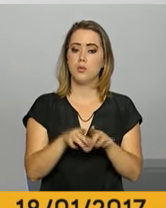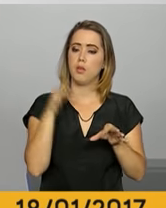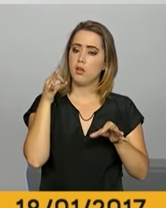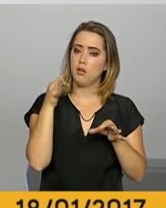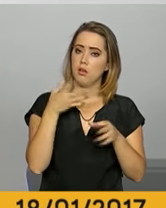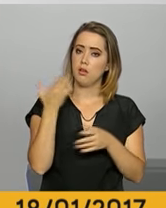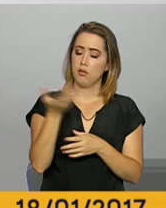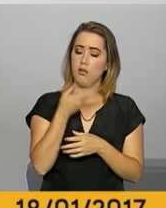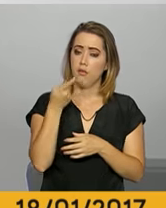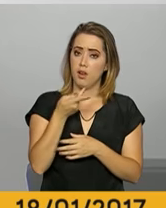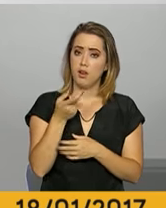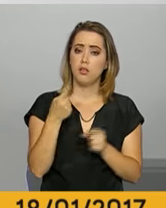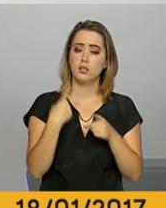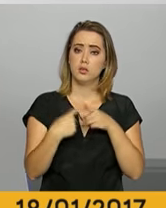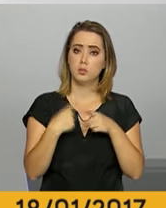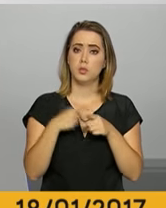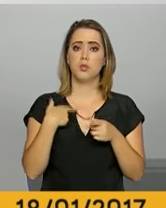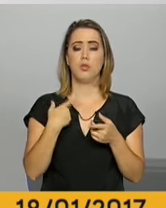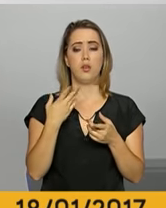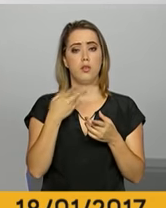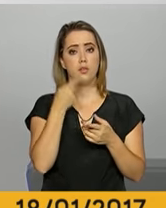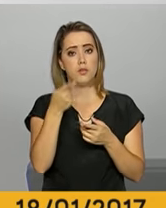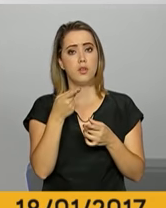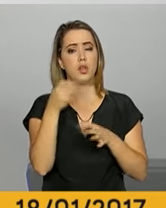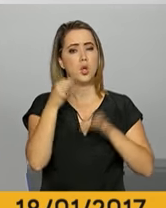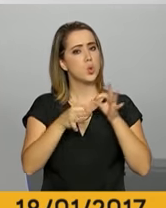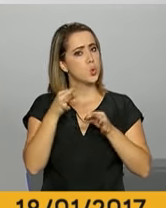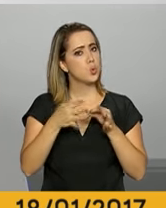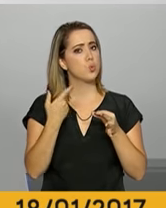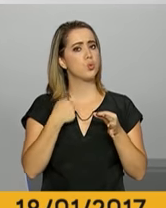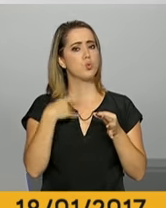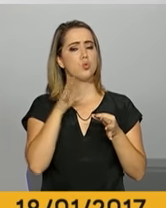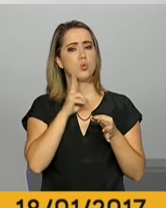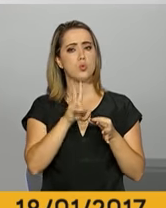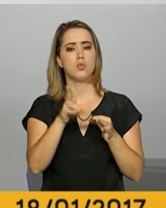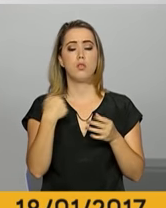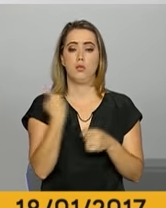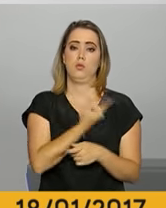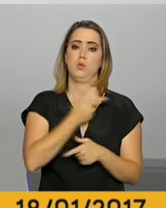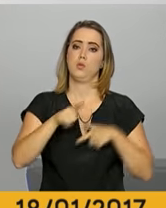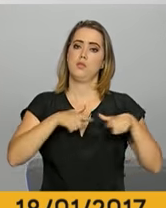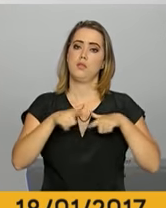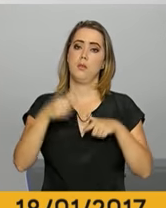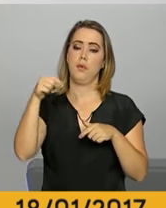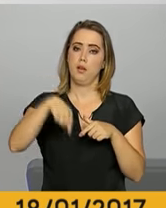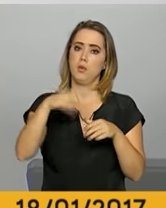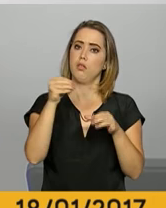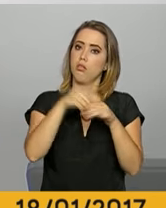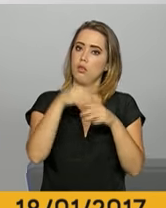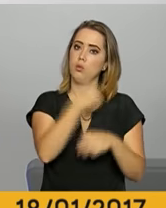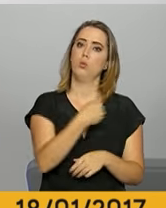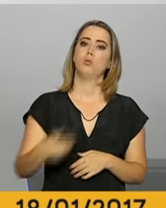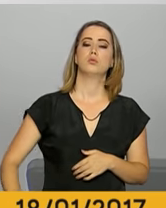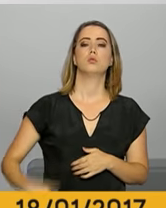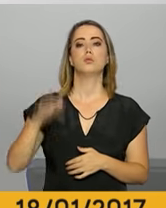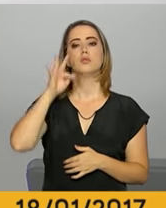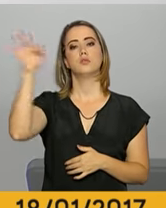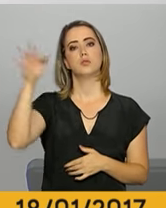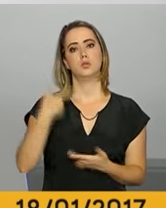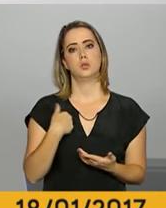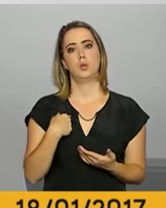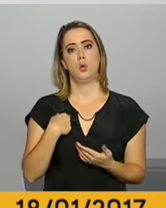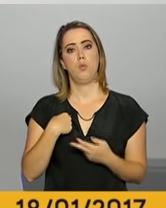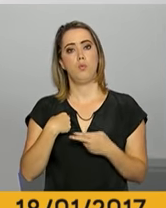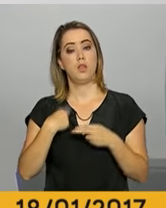justificar medidas que tomamos aqui na área federal, até com a preocupação de não